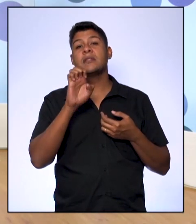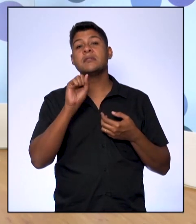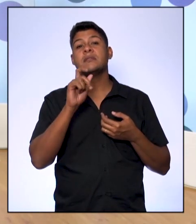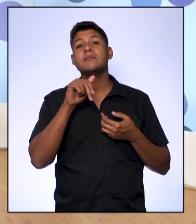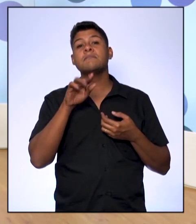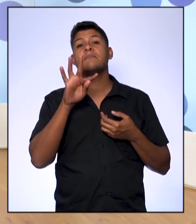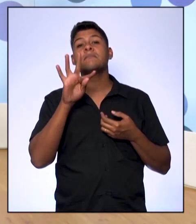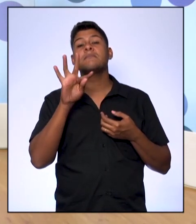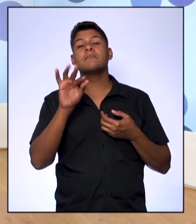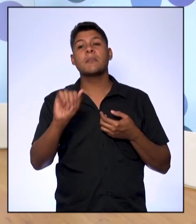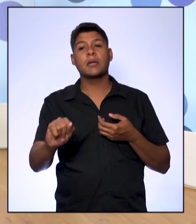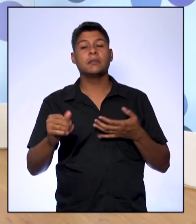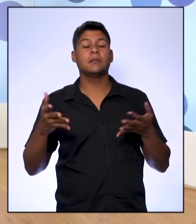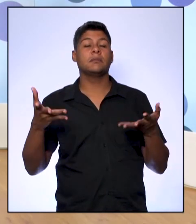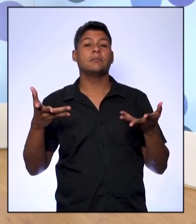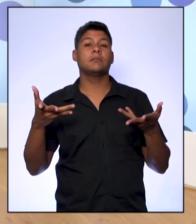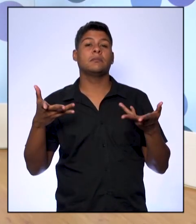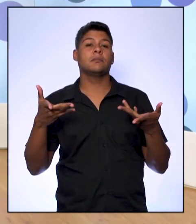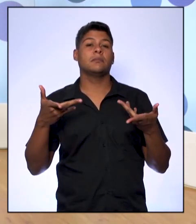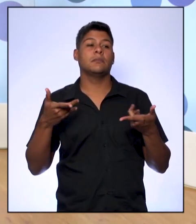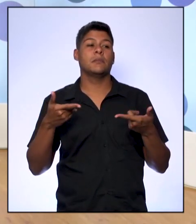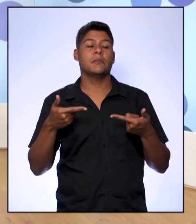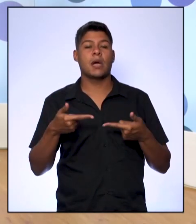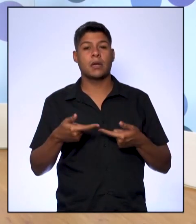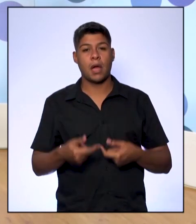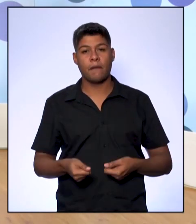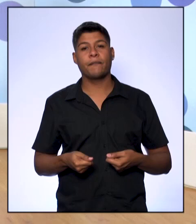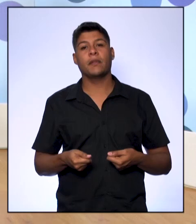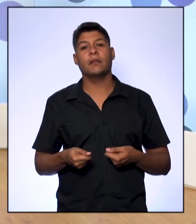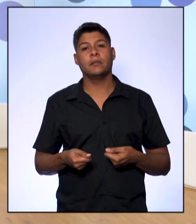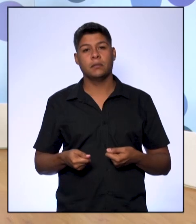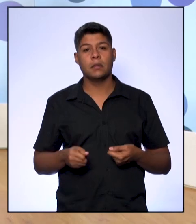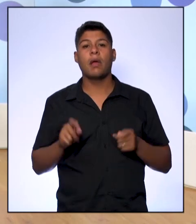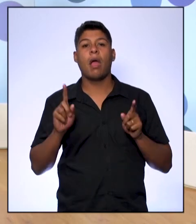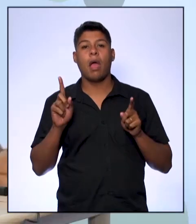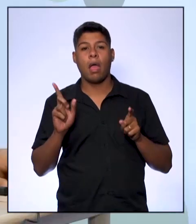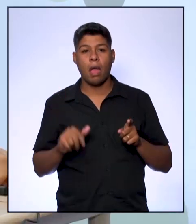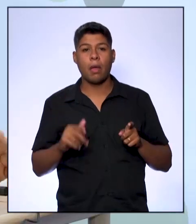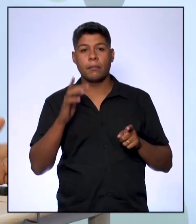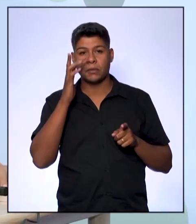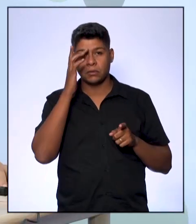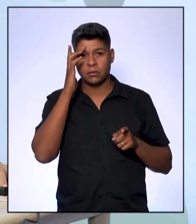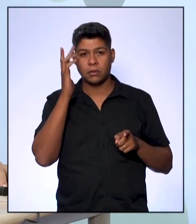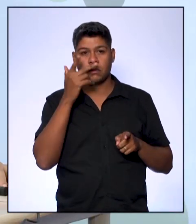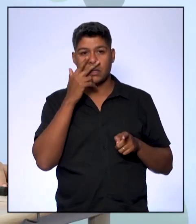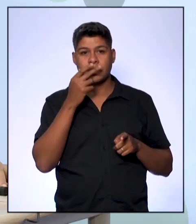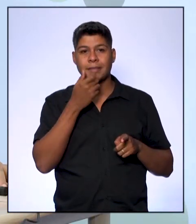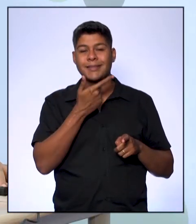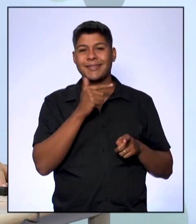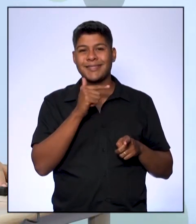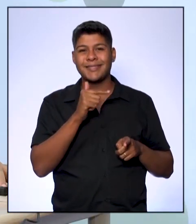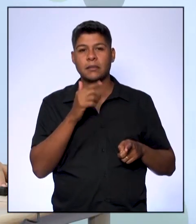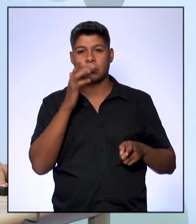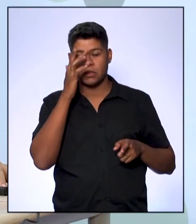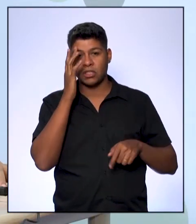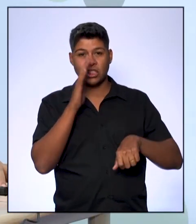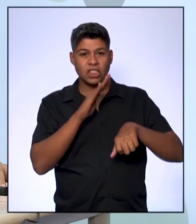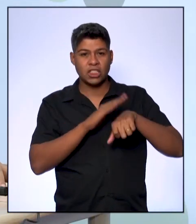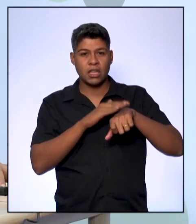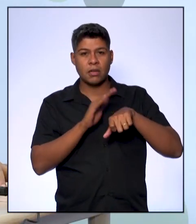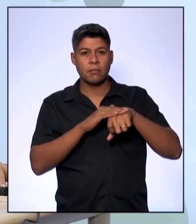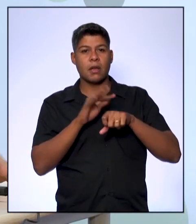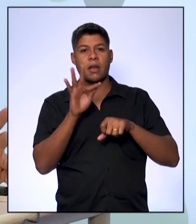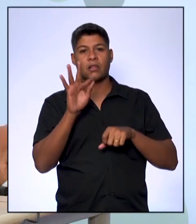espetacular espetacular e assim gente ela é uma poetisa pessoal face deve tá até rindo aí mas uma pessoa que se chama